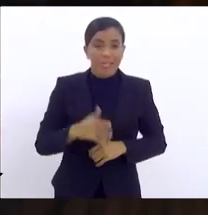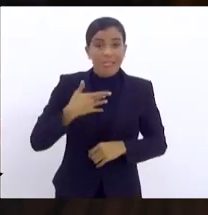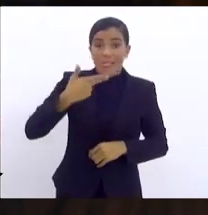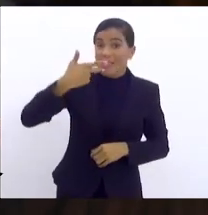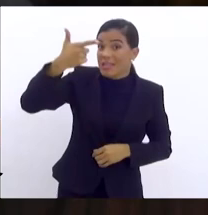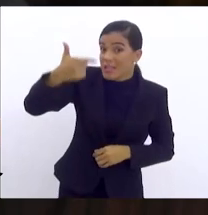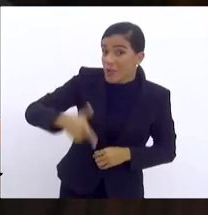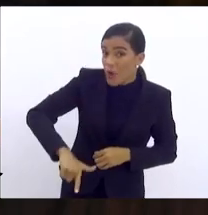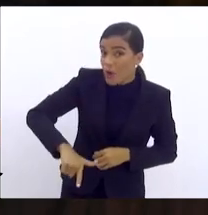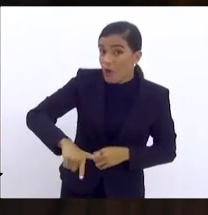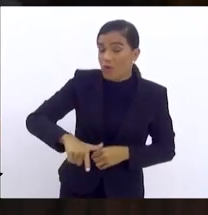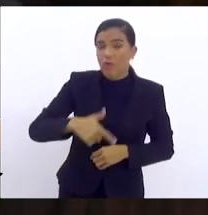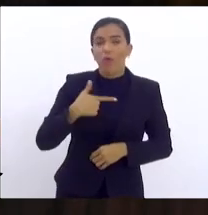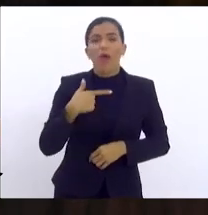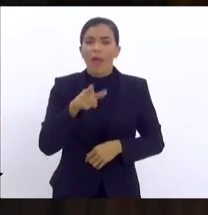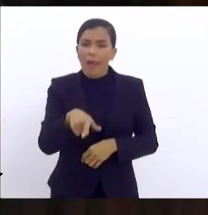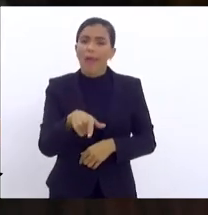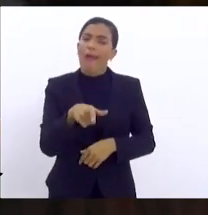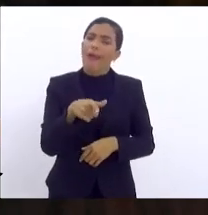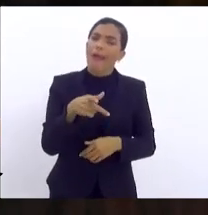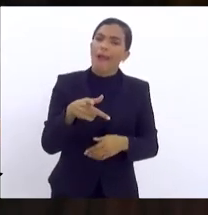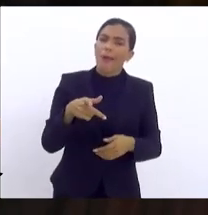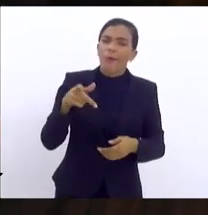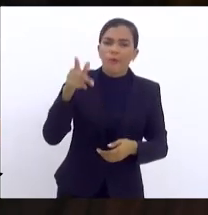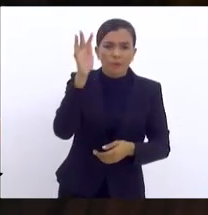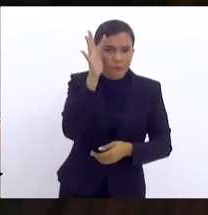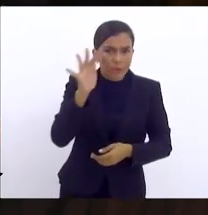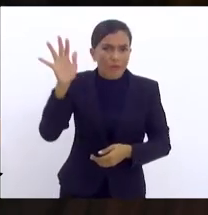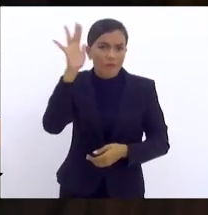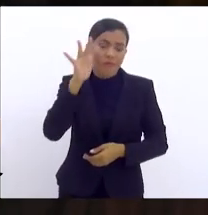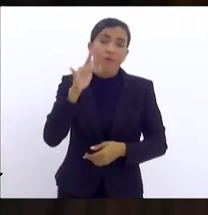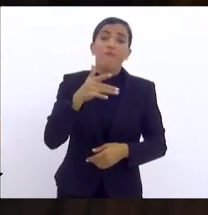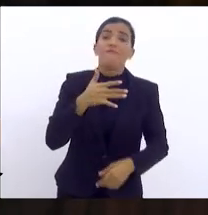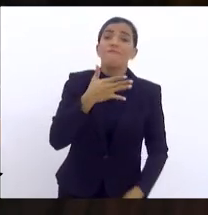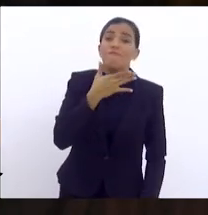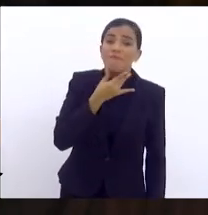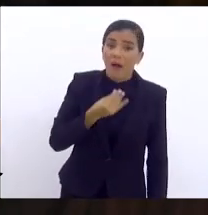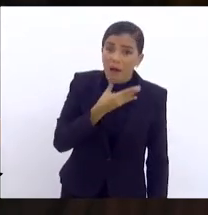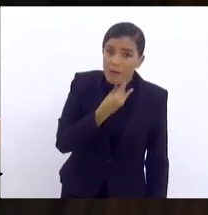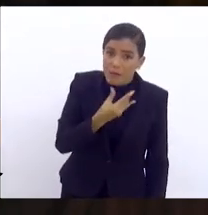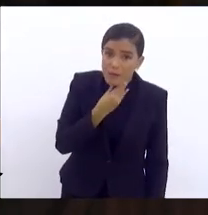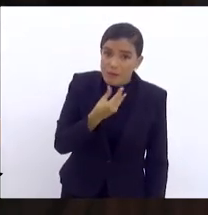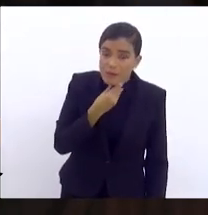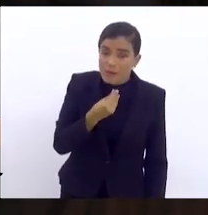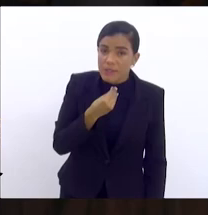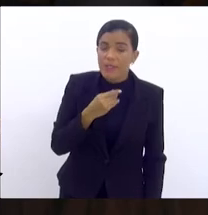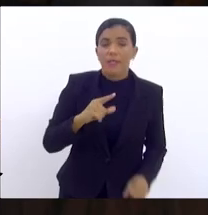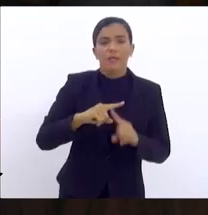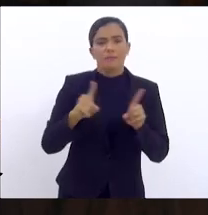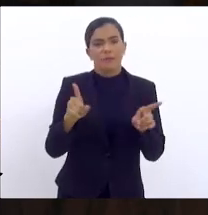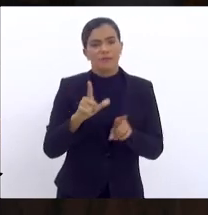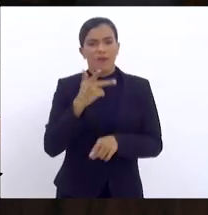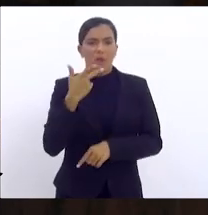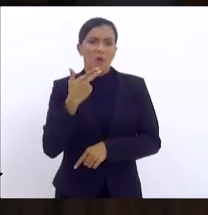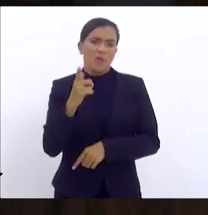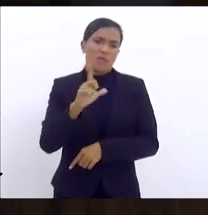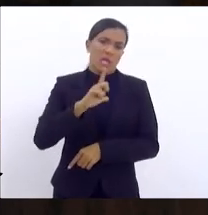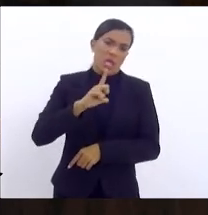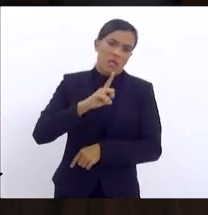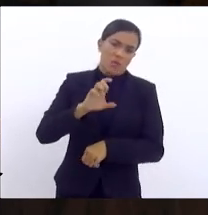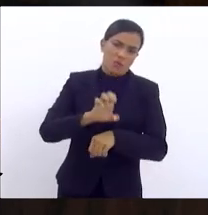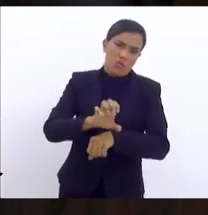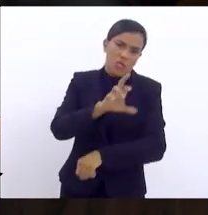vez vou deixar claro uma premissa que é considerado absolutamente falsa mas eles dizem que está existindo no estado de Janeiro